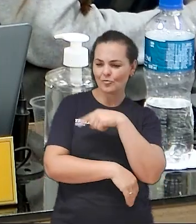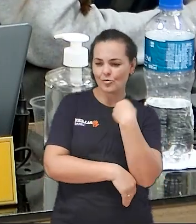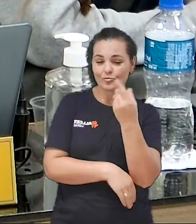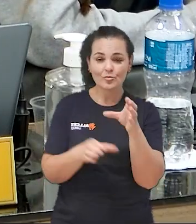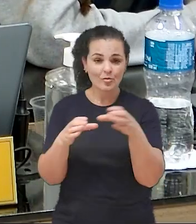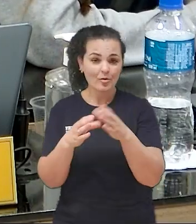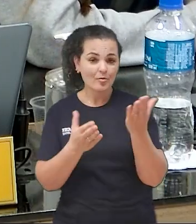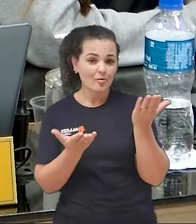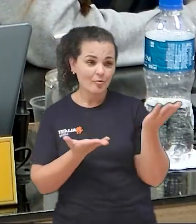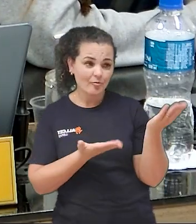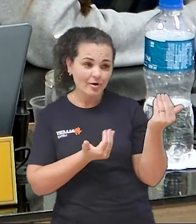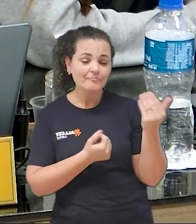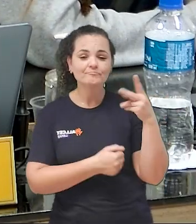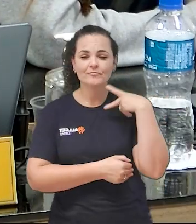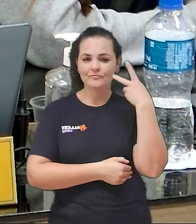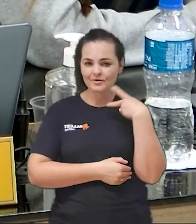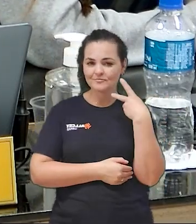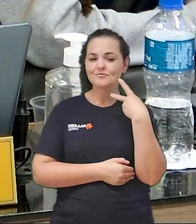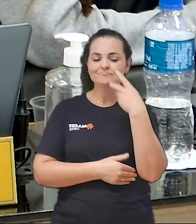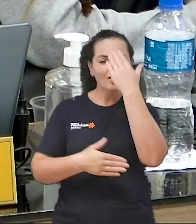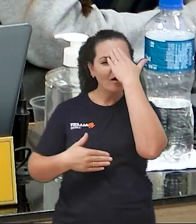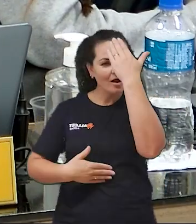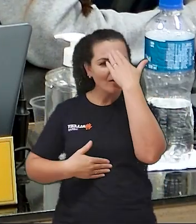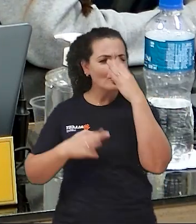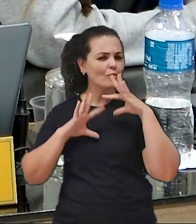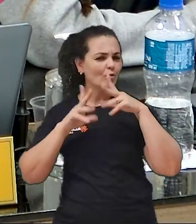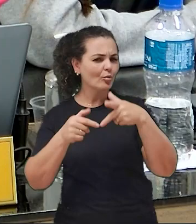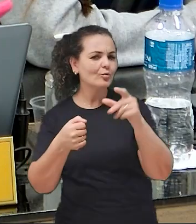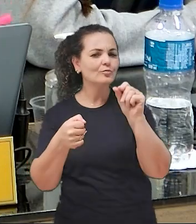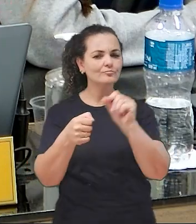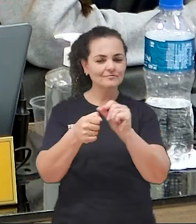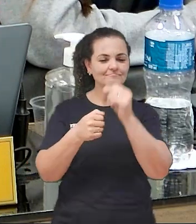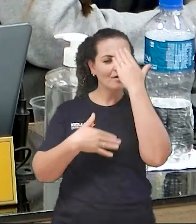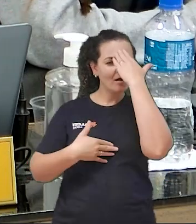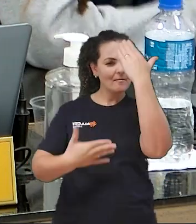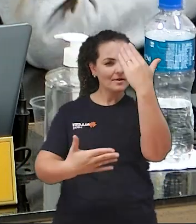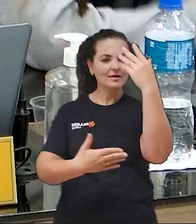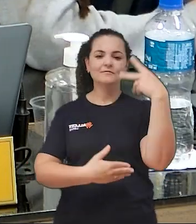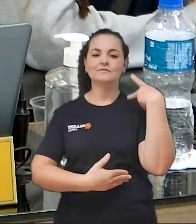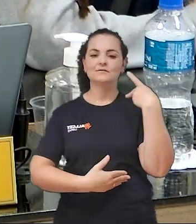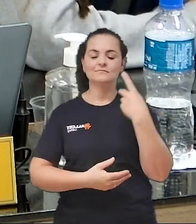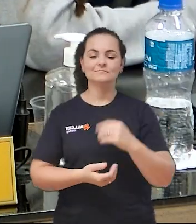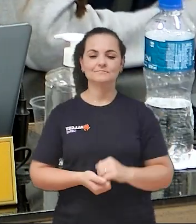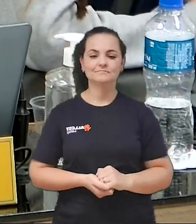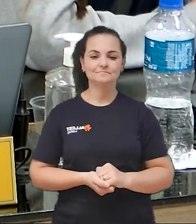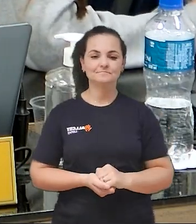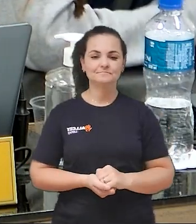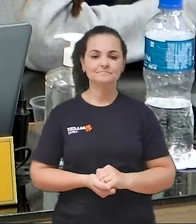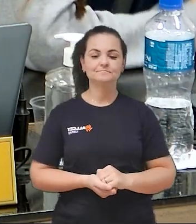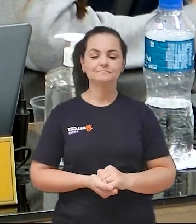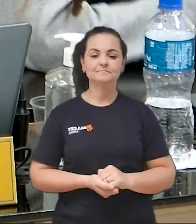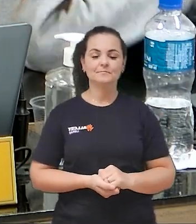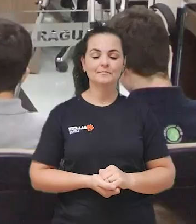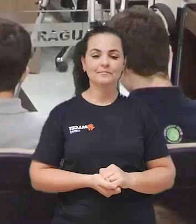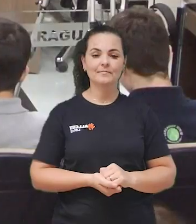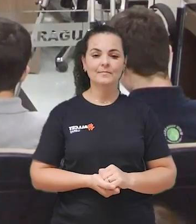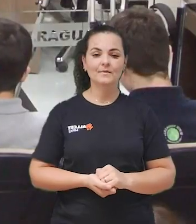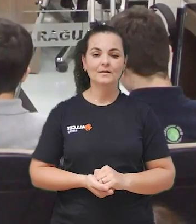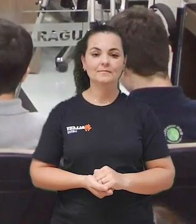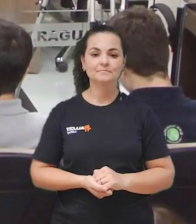nós vereadores Mirins e possa saber que sou muito grata a tudo que o senhor fez por nós Muito obrigada mesmo